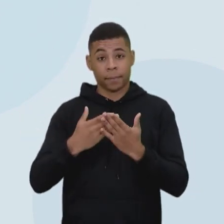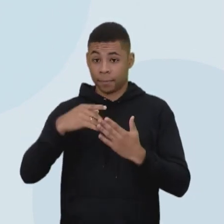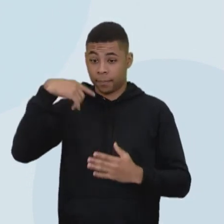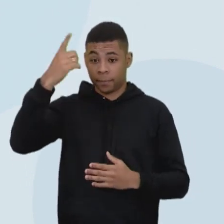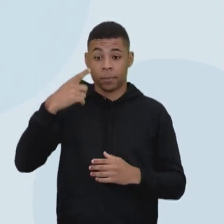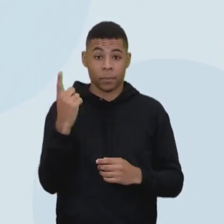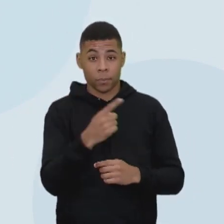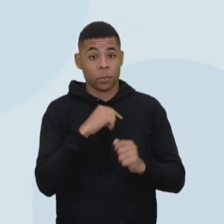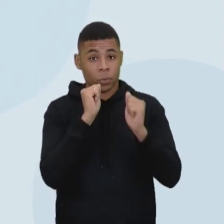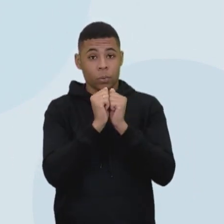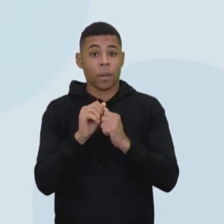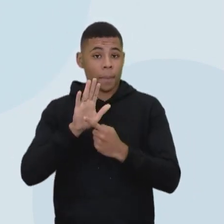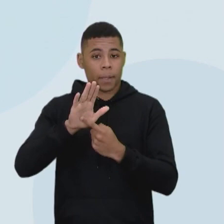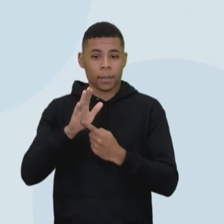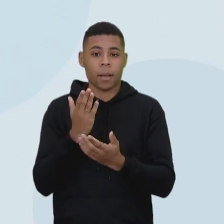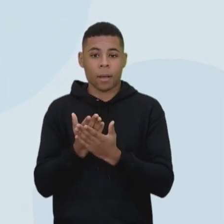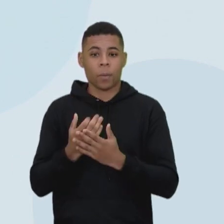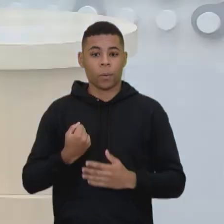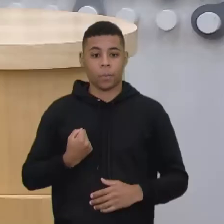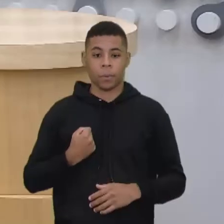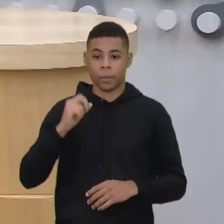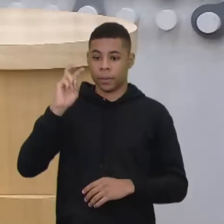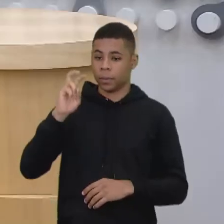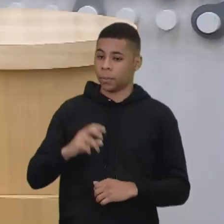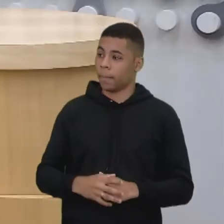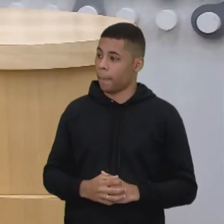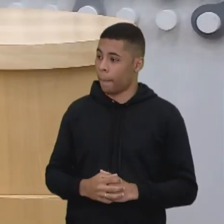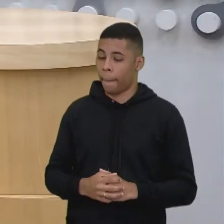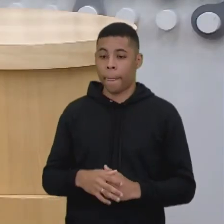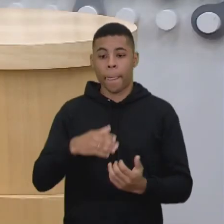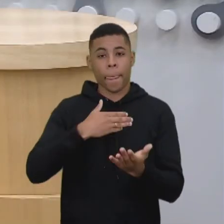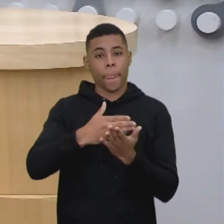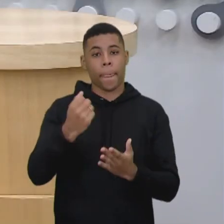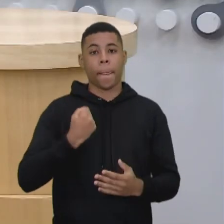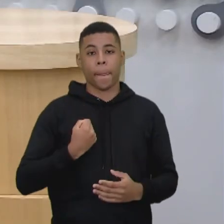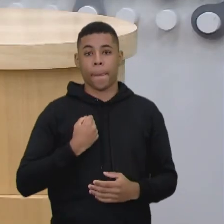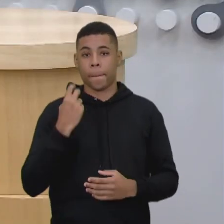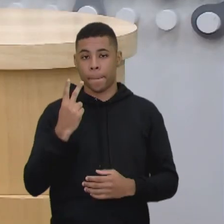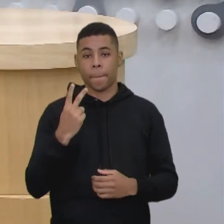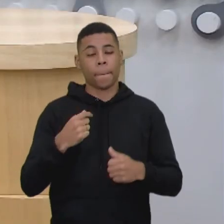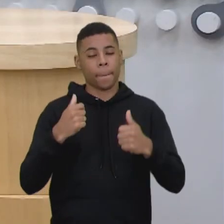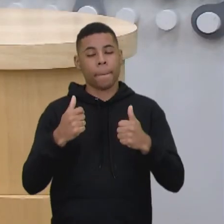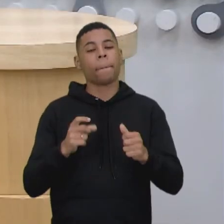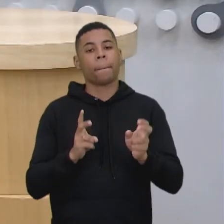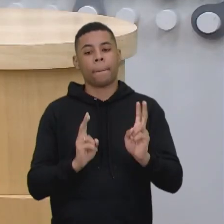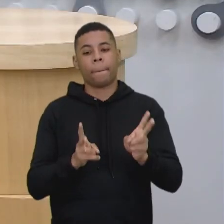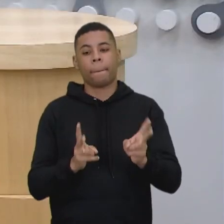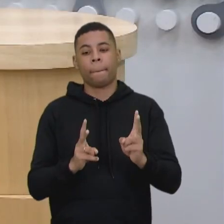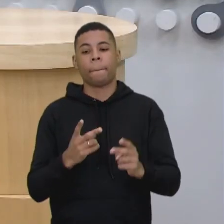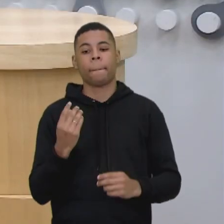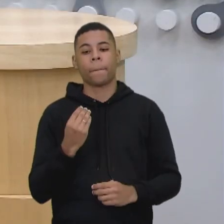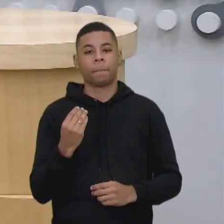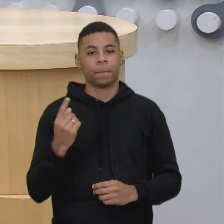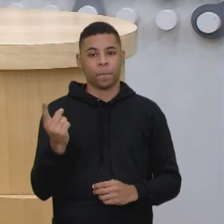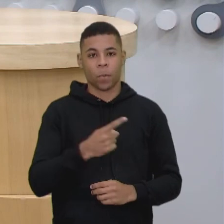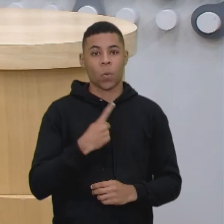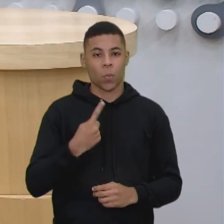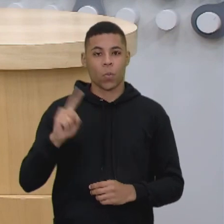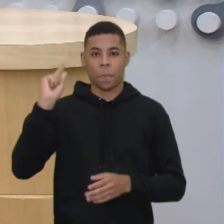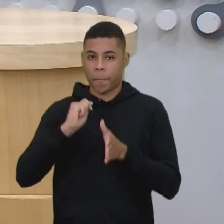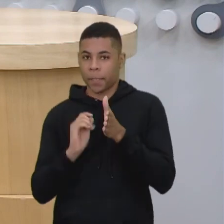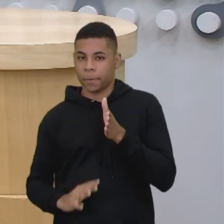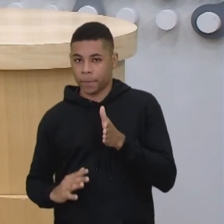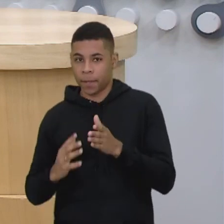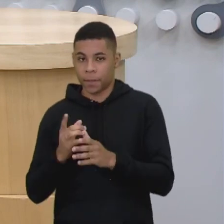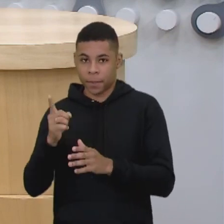aqui para apresentar a atividade 5, a introdução 2, né? E dando sequência aí para essa última atividade desse